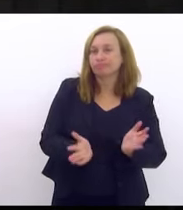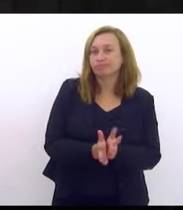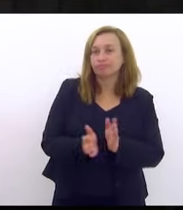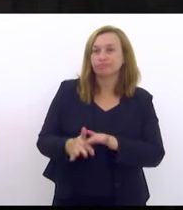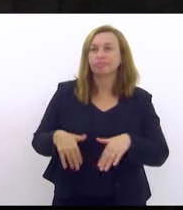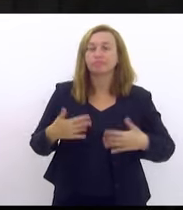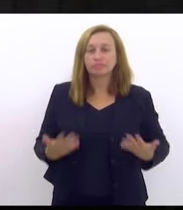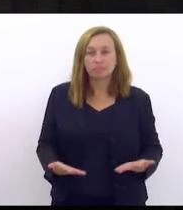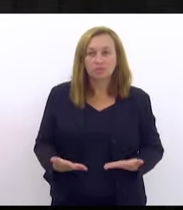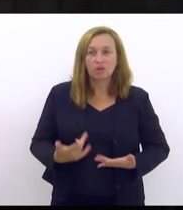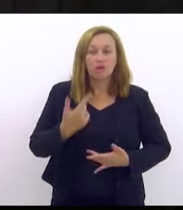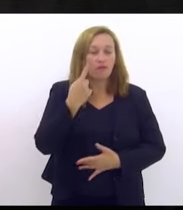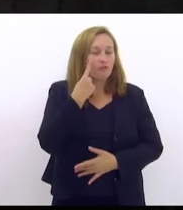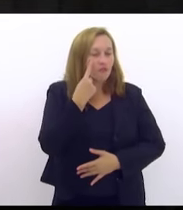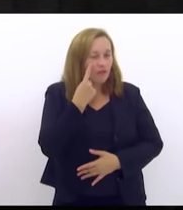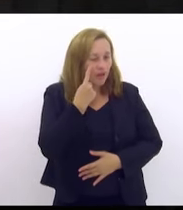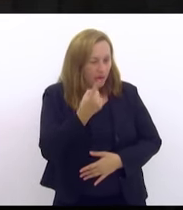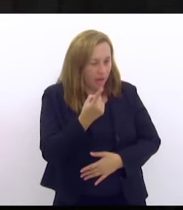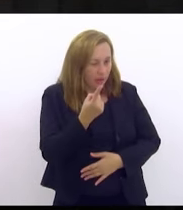então rever